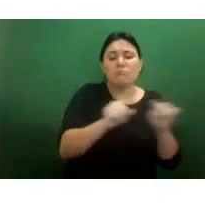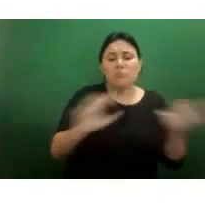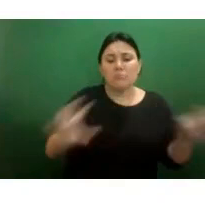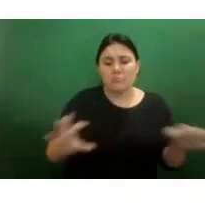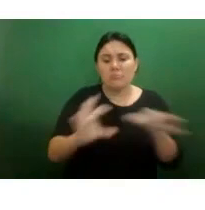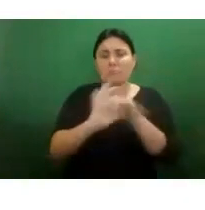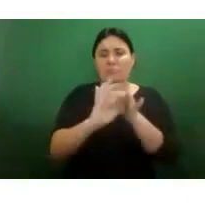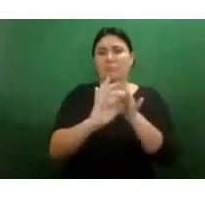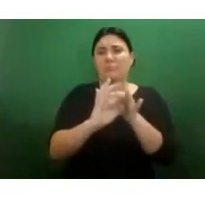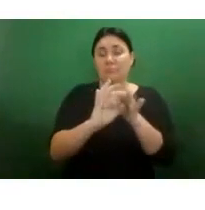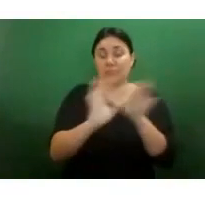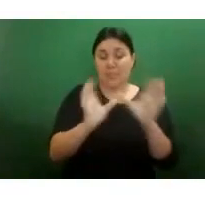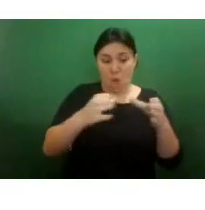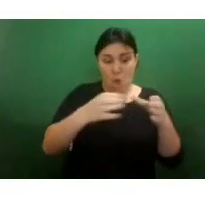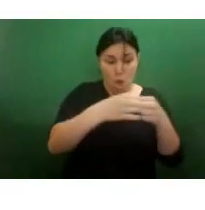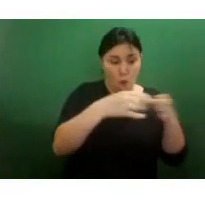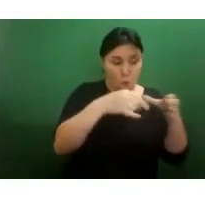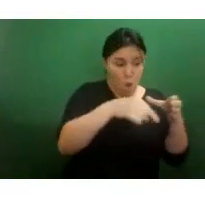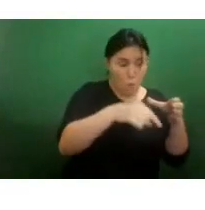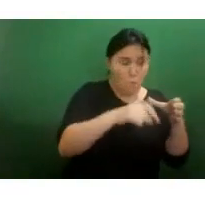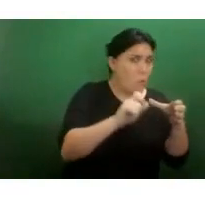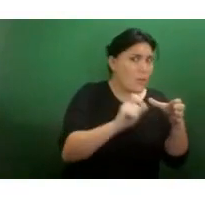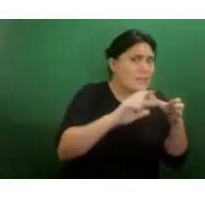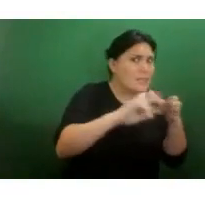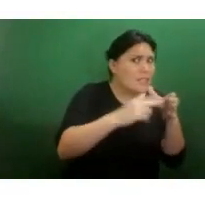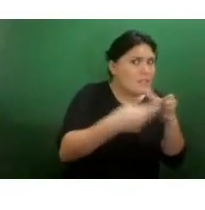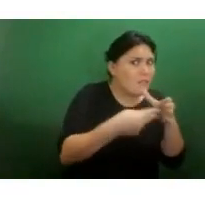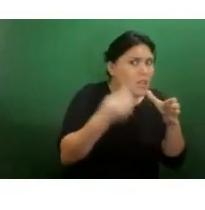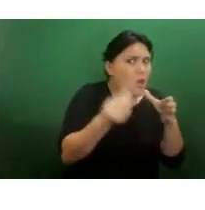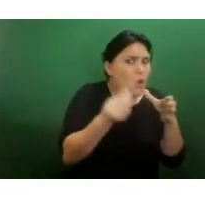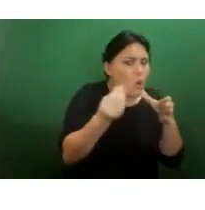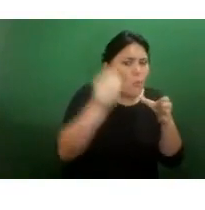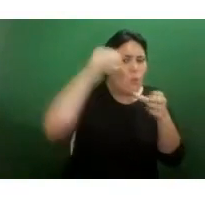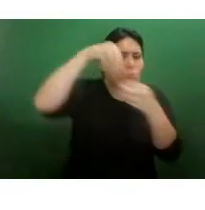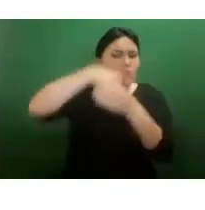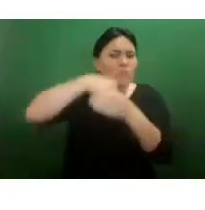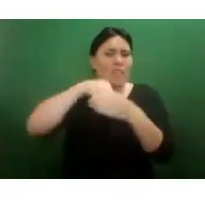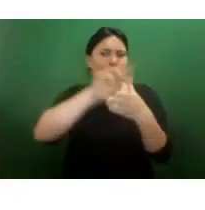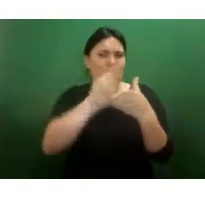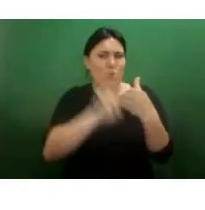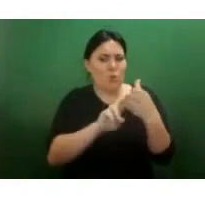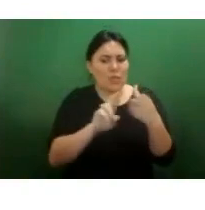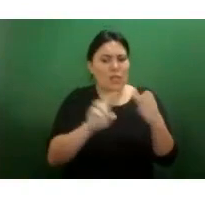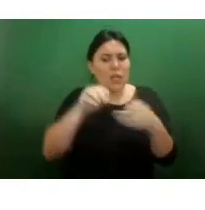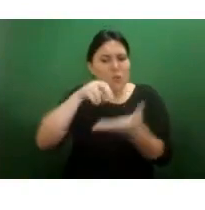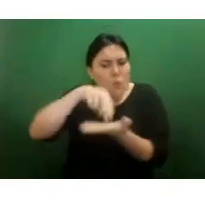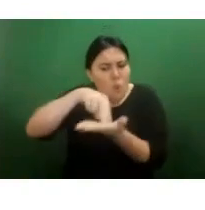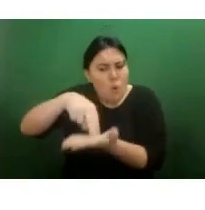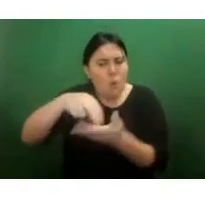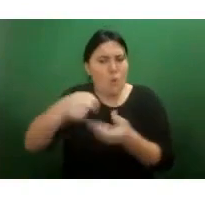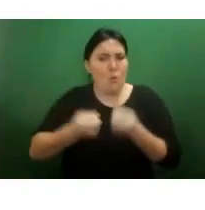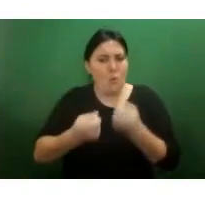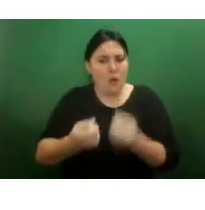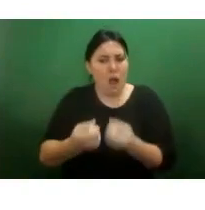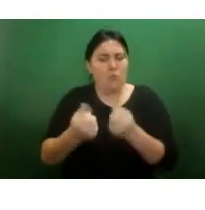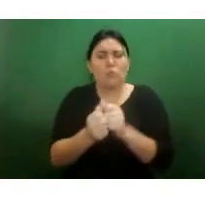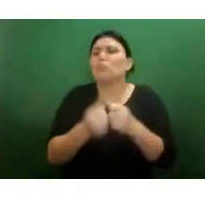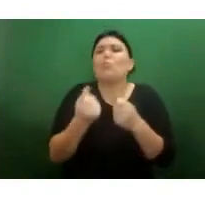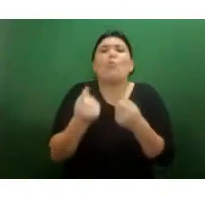o quê? Como ela se insere no roteiro, né, no enredo? Qual é essa